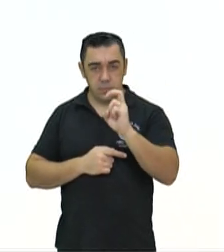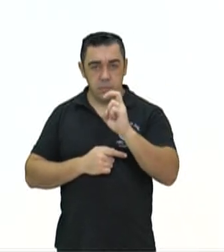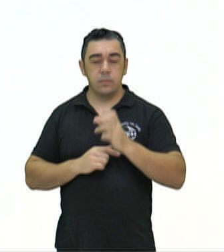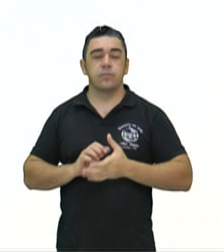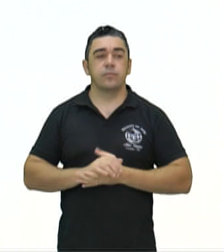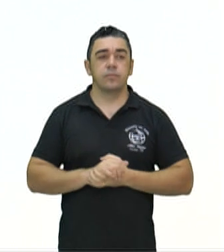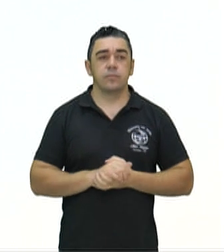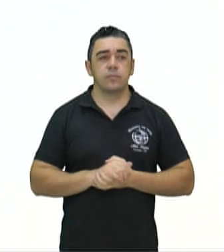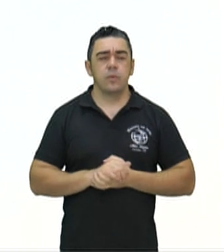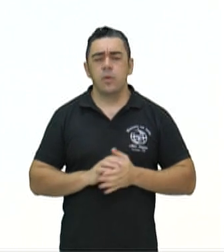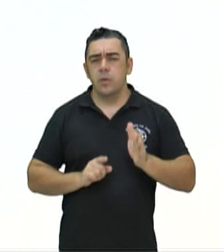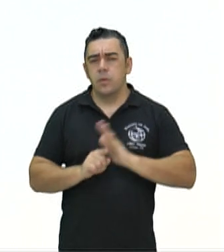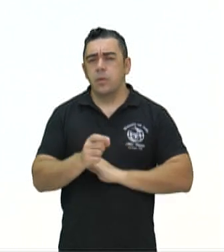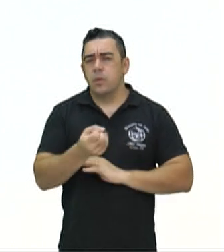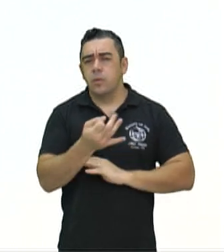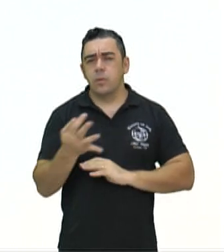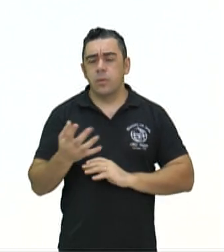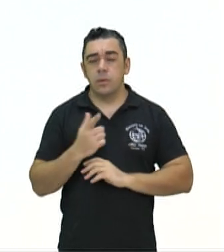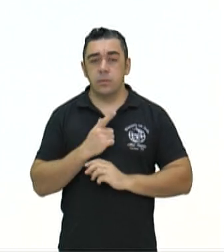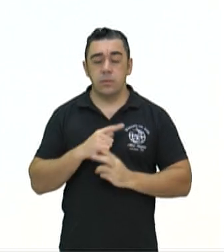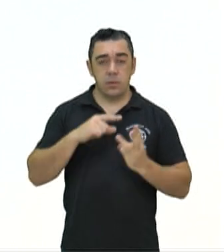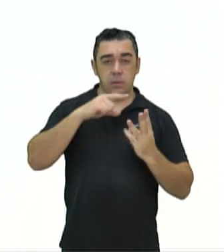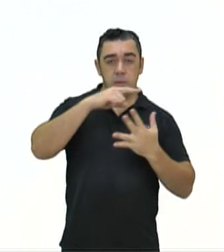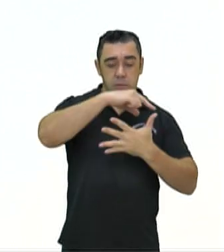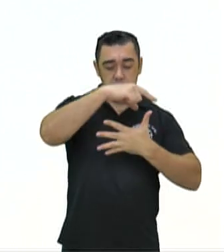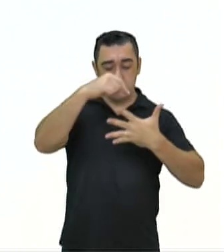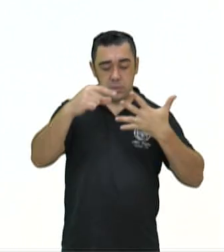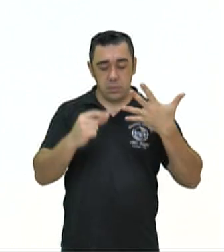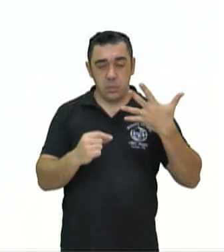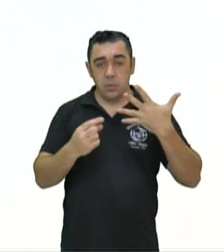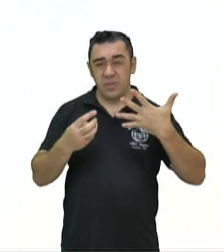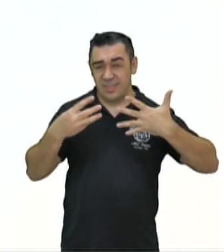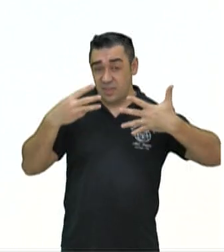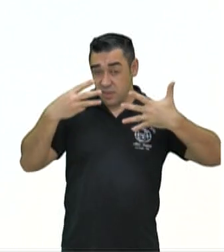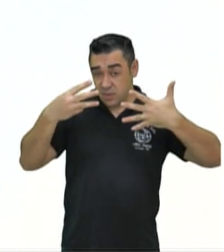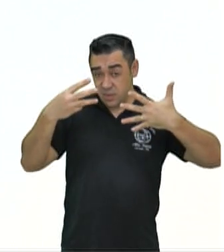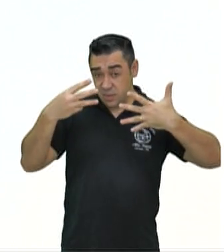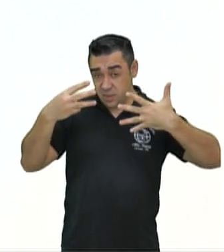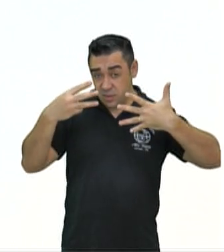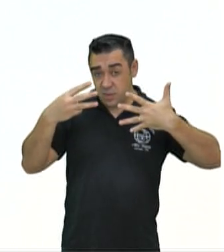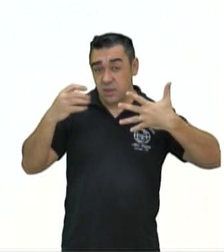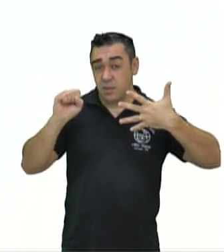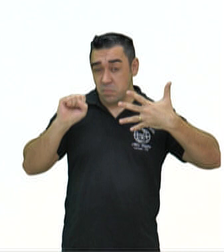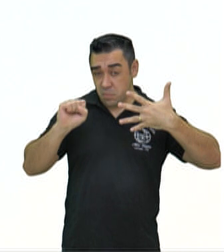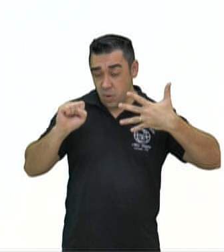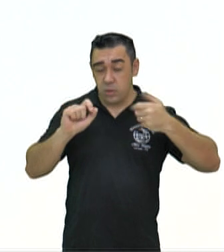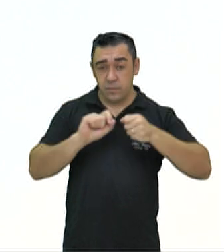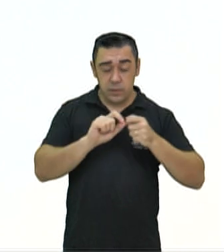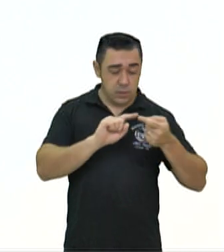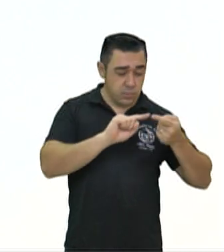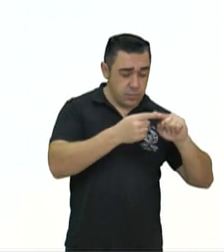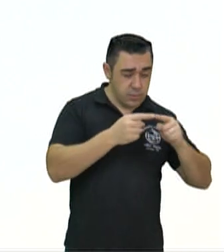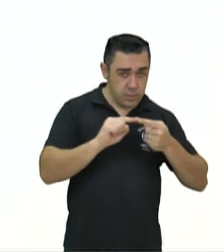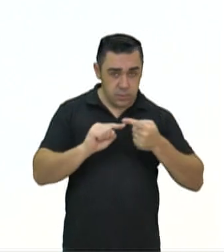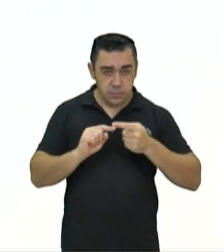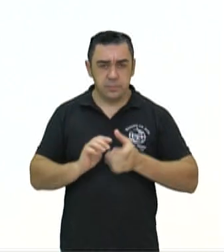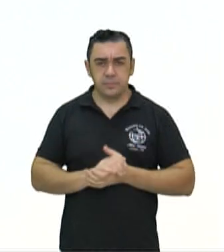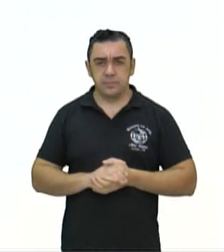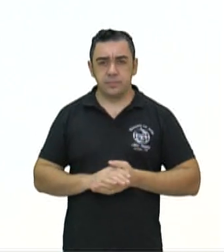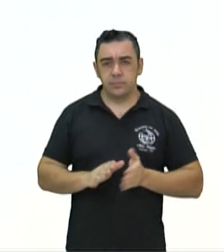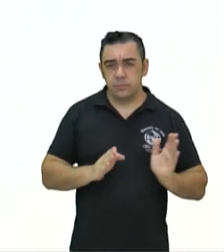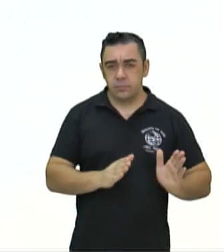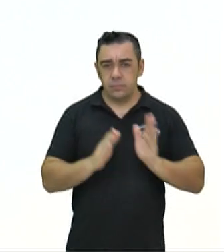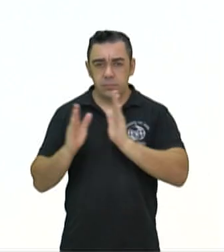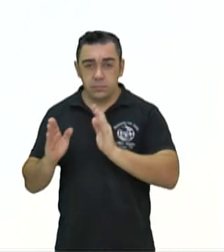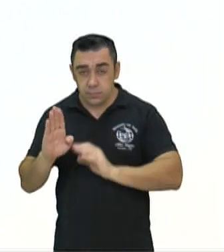5, quantos números de 3 algarismos distintos podem ser formados? E a letra B,